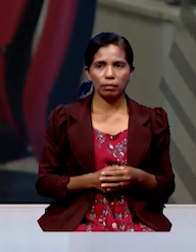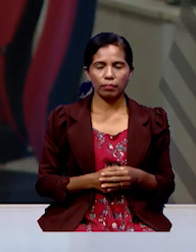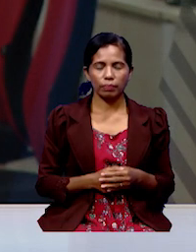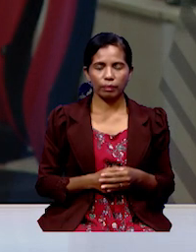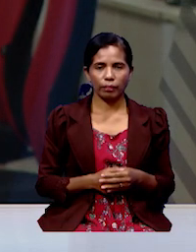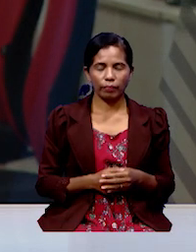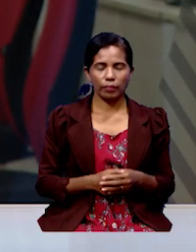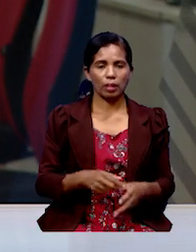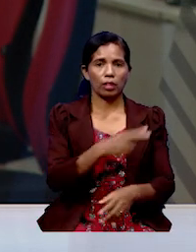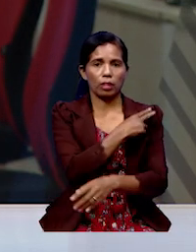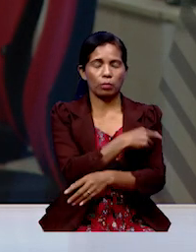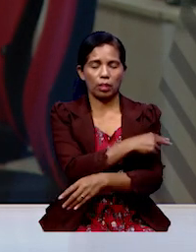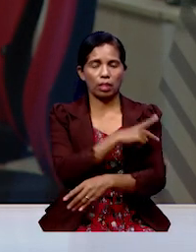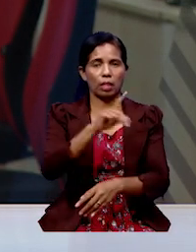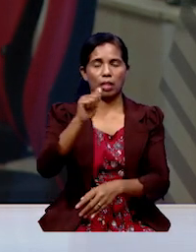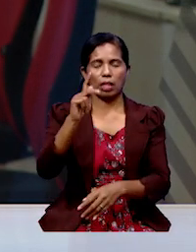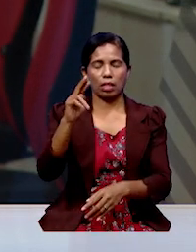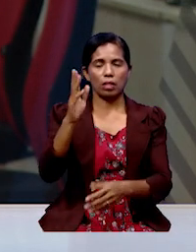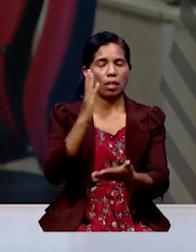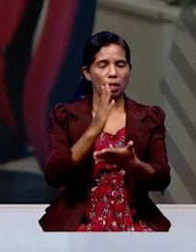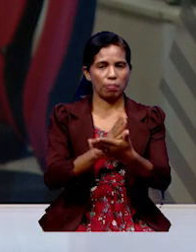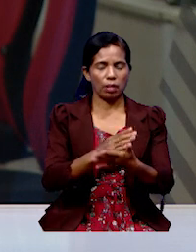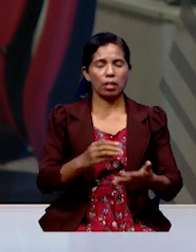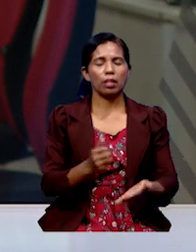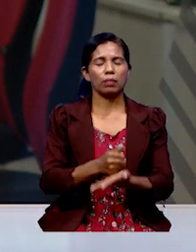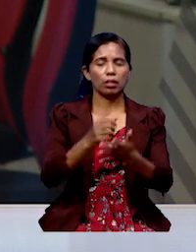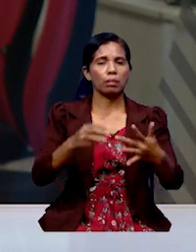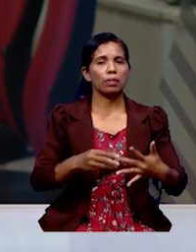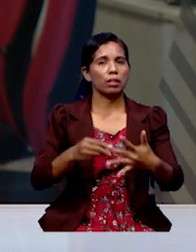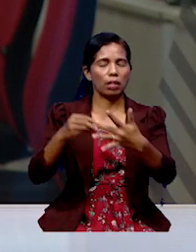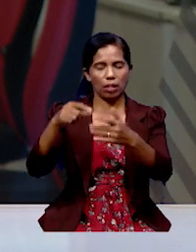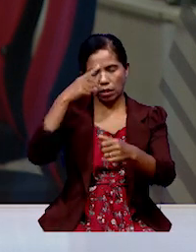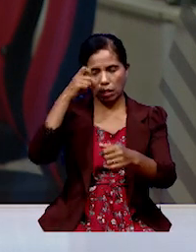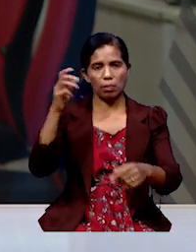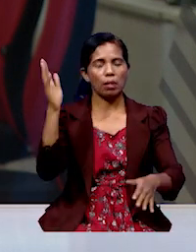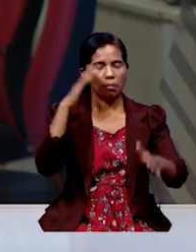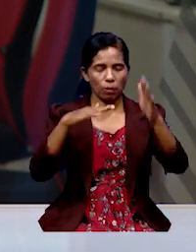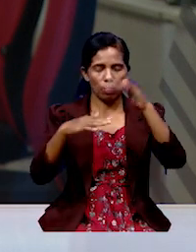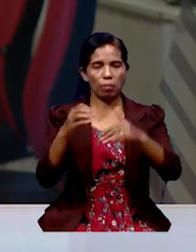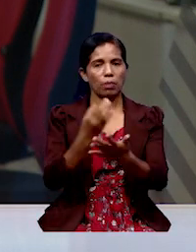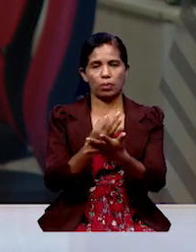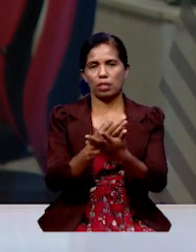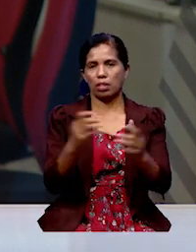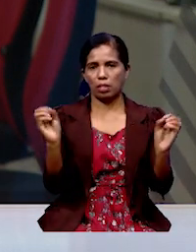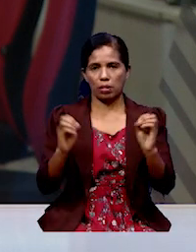Klinika Lanut Bairupite hapar atendimento especial balumba publiku tamba problema finanseiro.